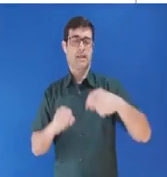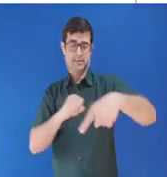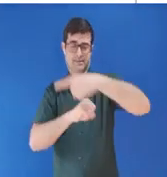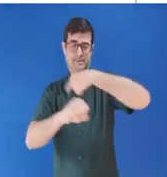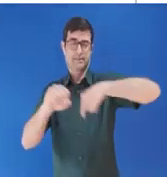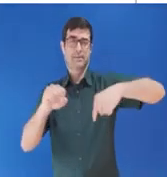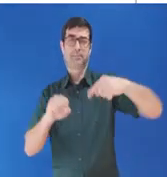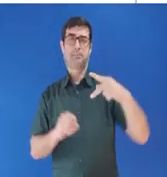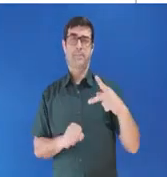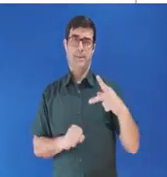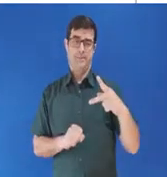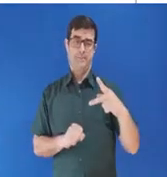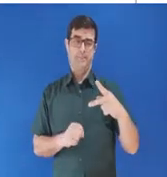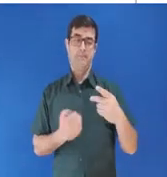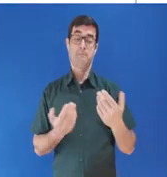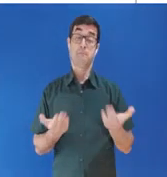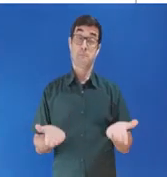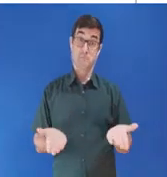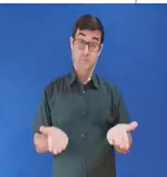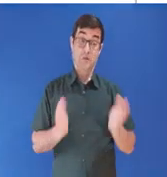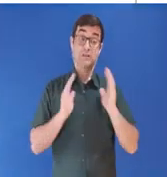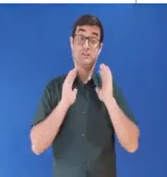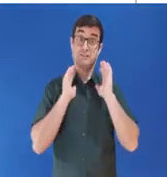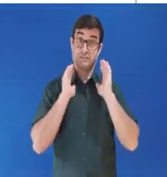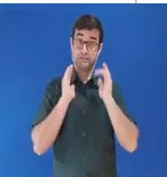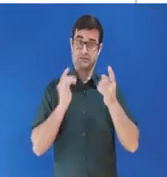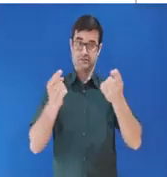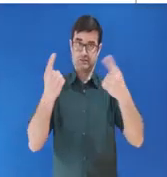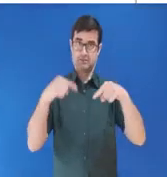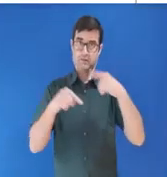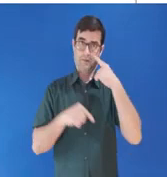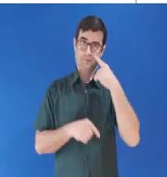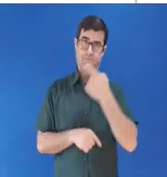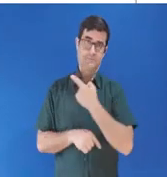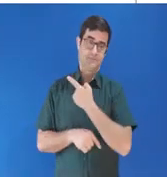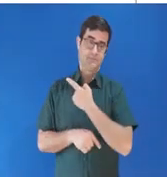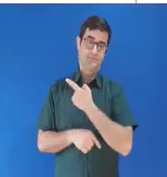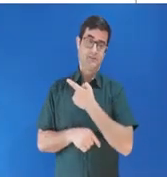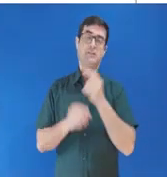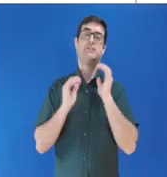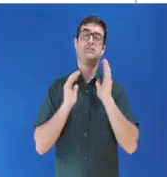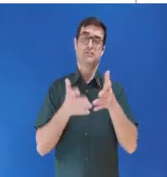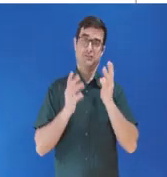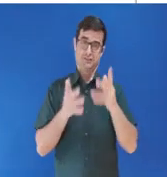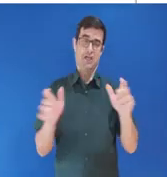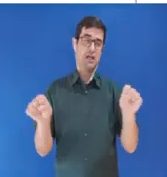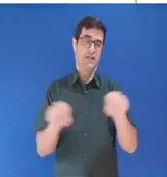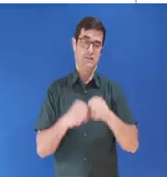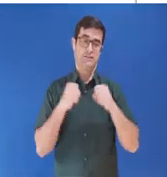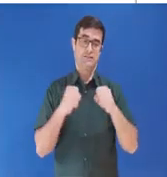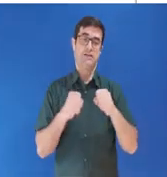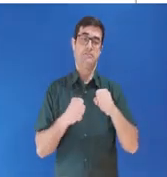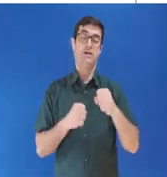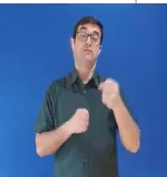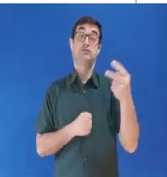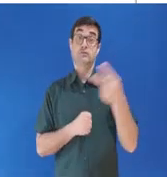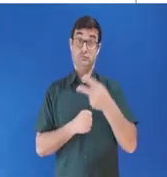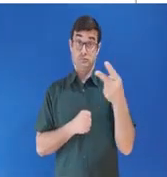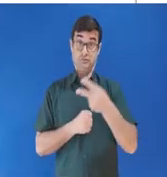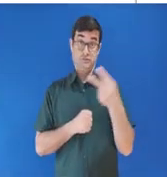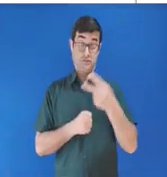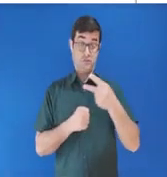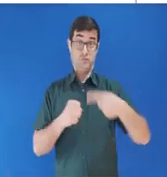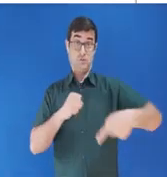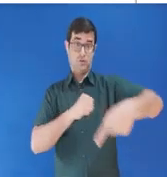nesse caso aqui, já foi quebrada a simetria, então o próximo elétron entraria aqui nesse segundo orbital P, então o valor